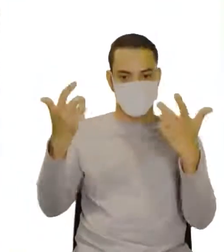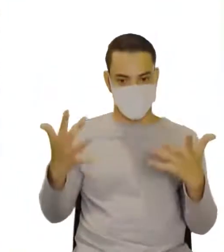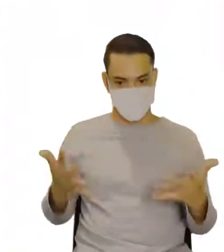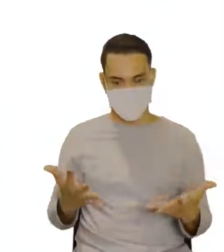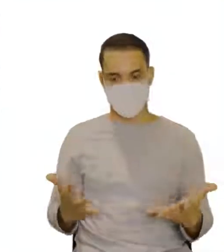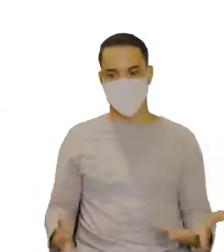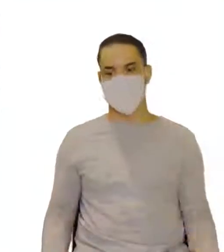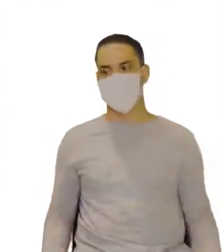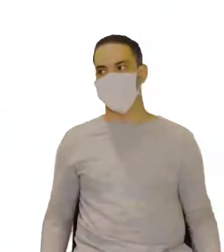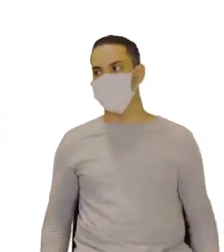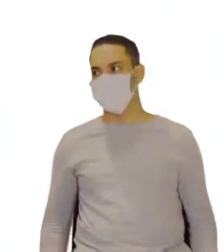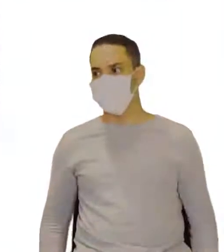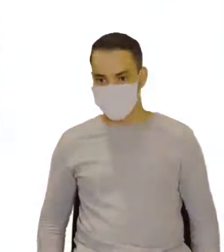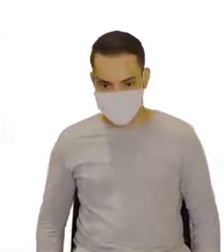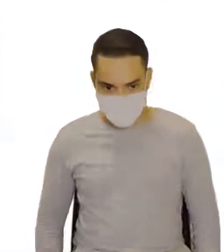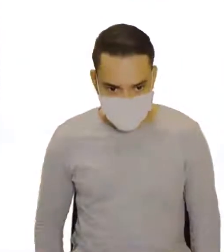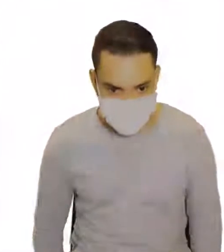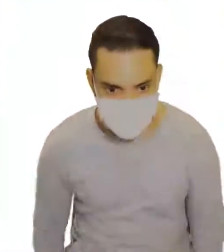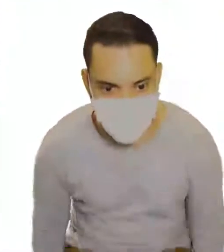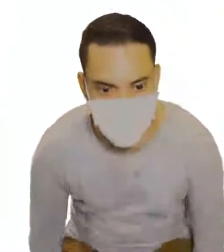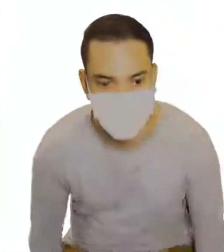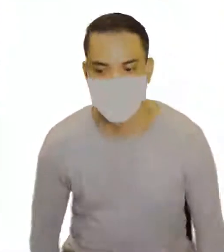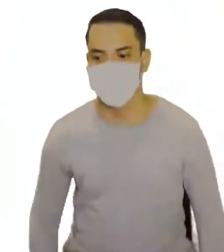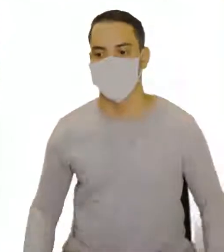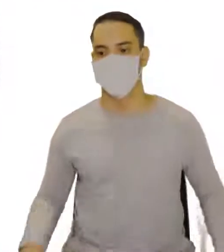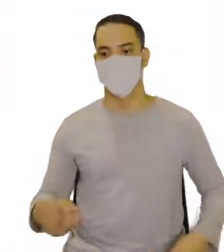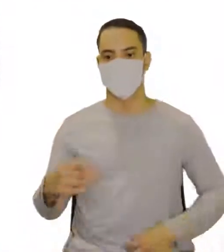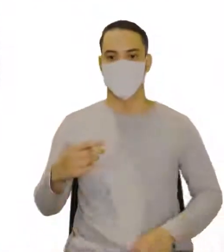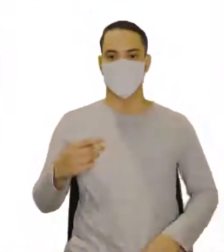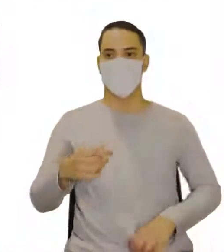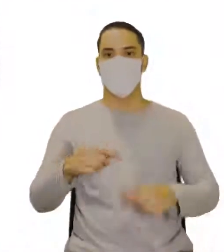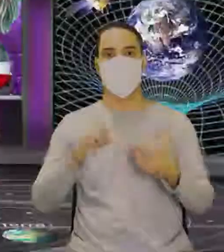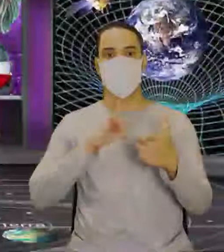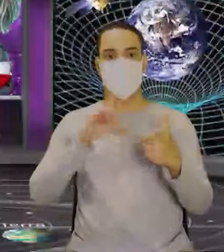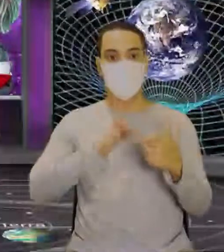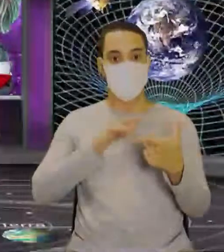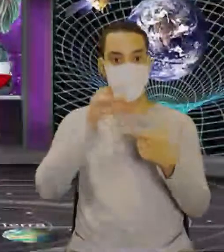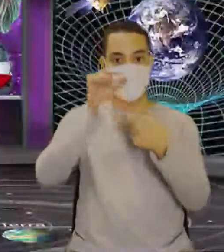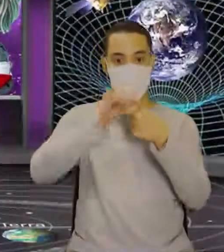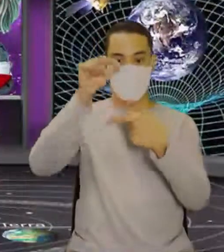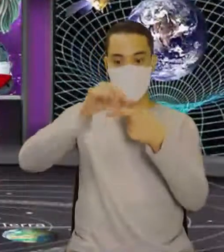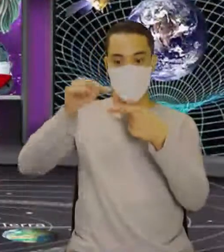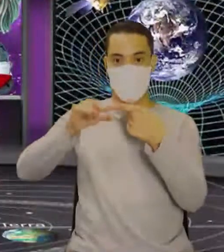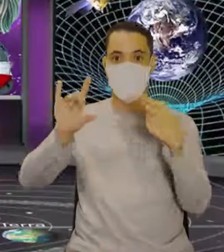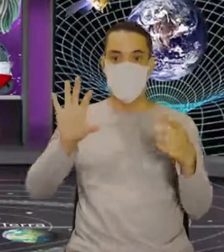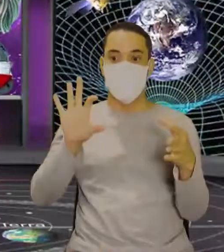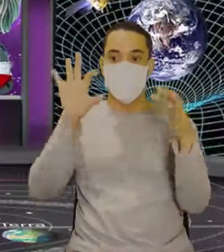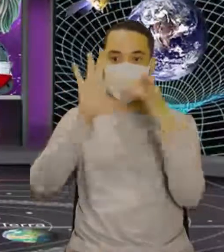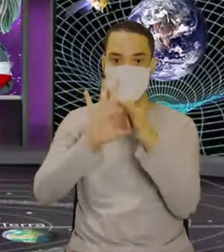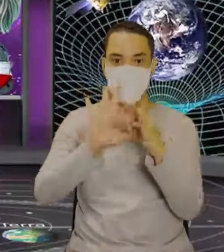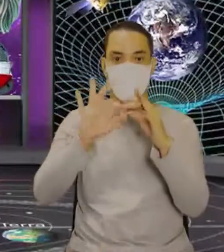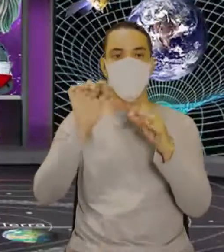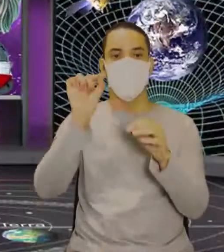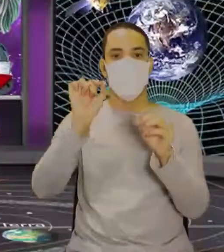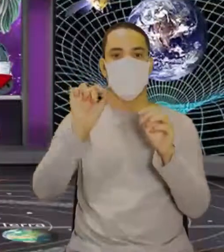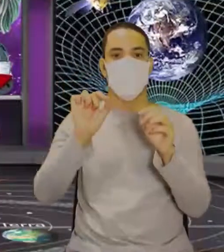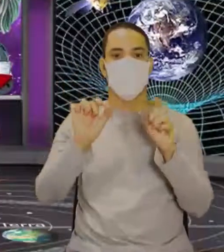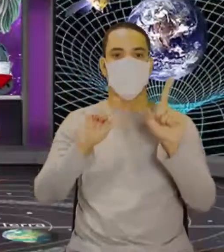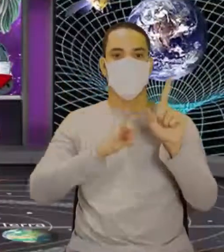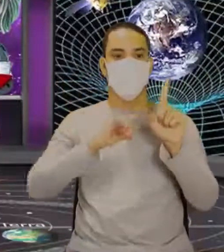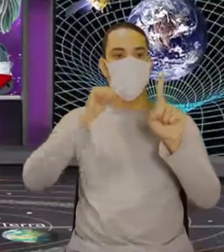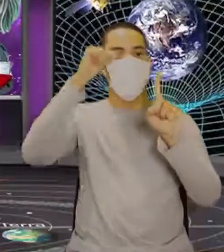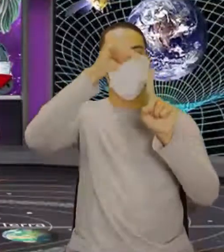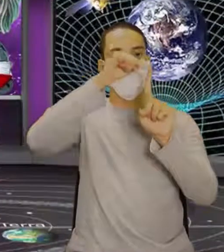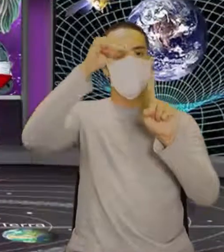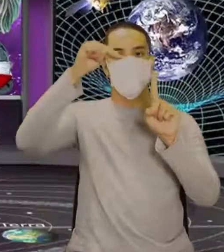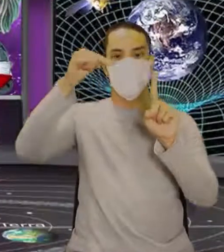vocês, as nossas pilhas lá em série, elas estão associadas. Eu ligo o polo positivo de uma pilha no